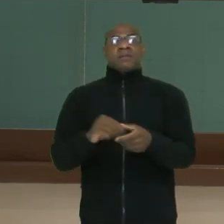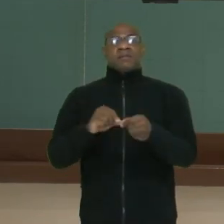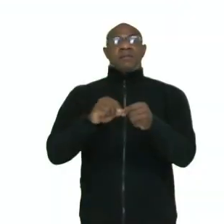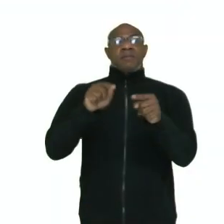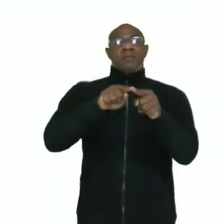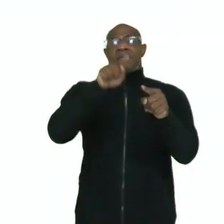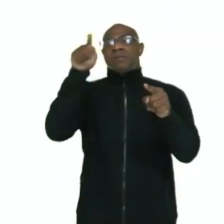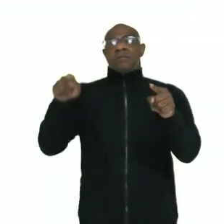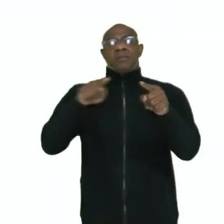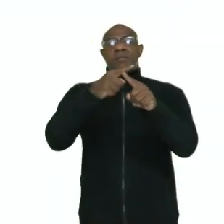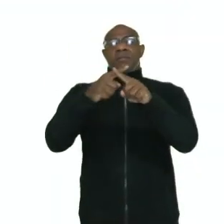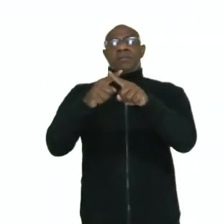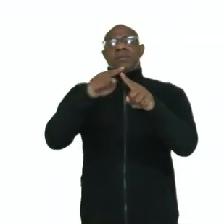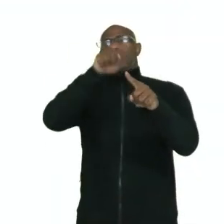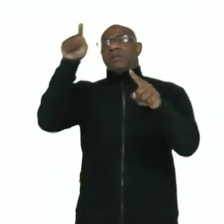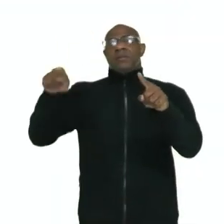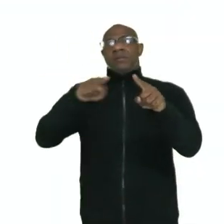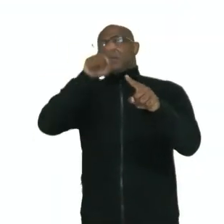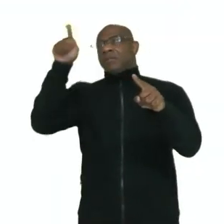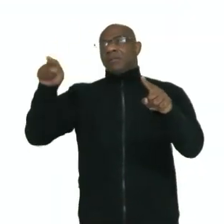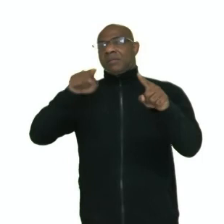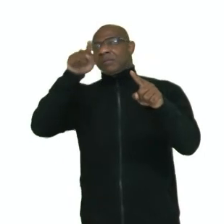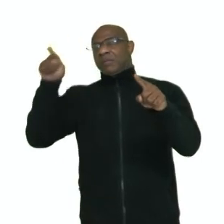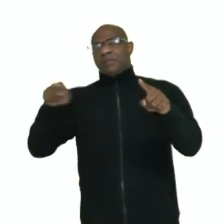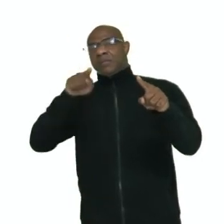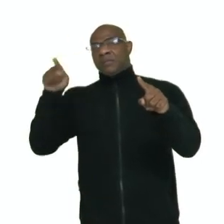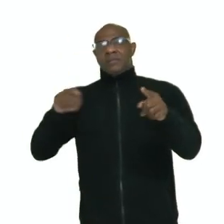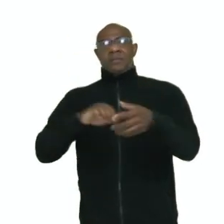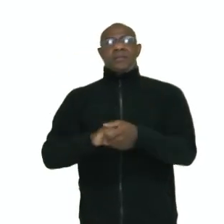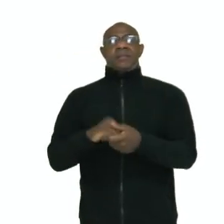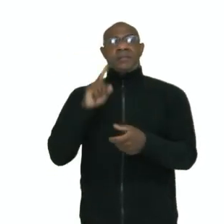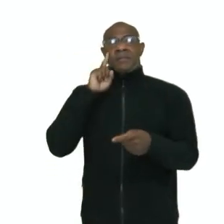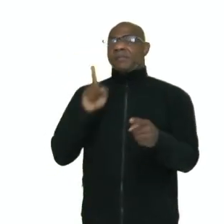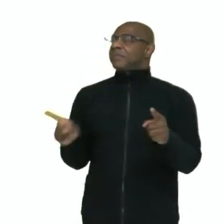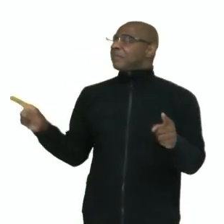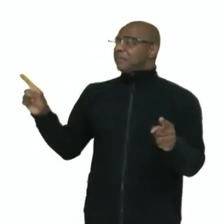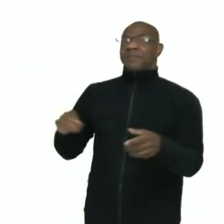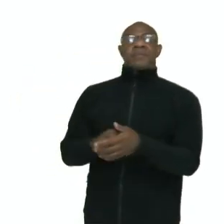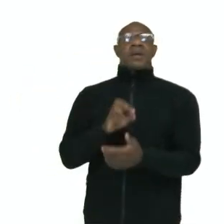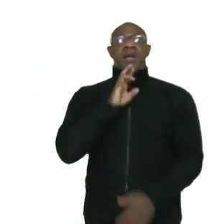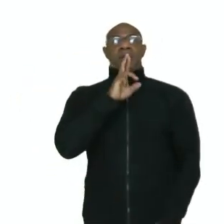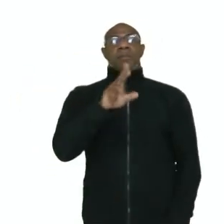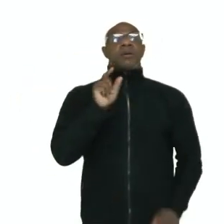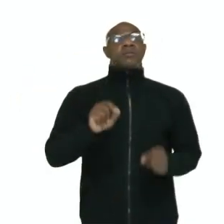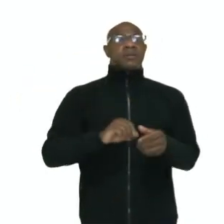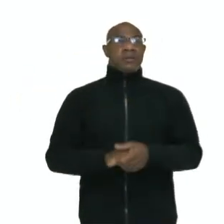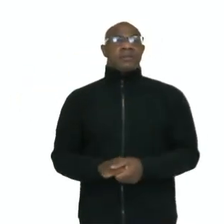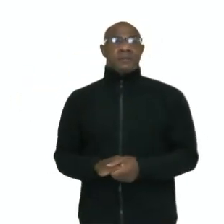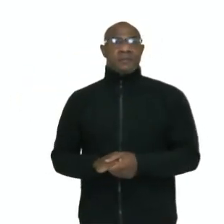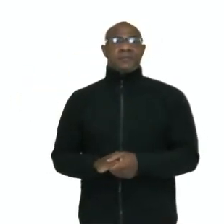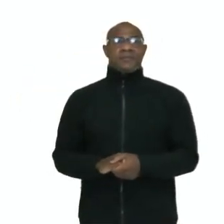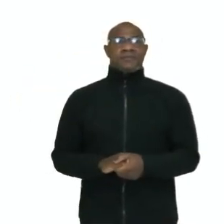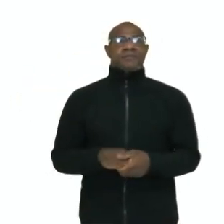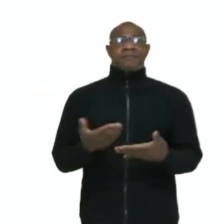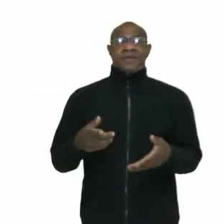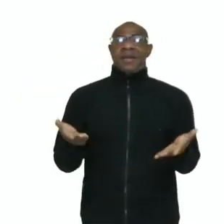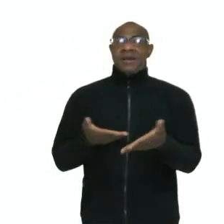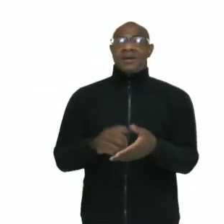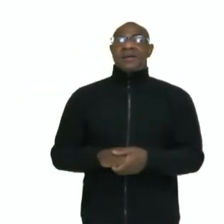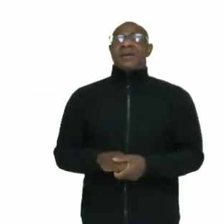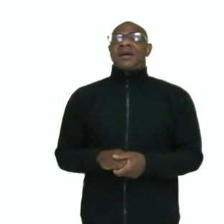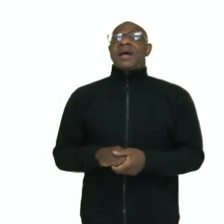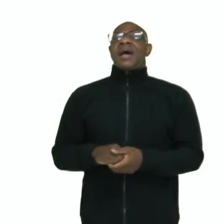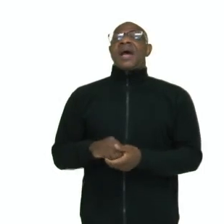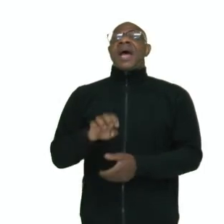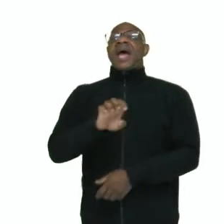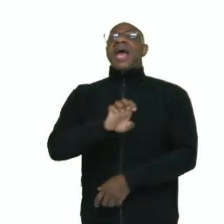a distributiva. Então, 2.400 vezes 1, 2.400 vezes 3, I. Aí, uma equação do primeiro grau, letra para um lado, número